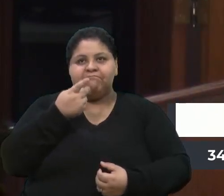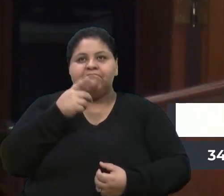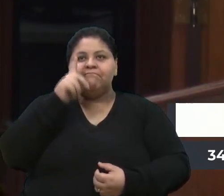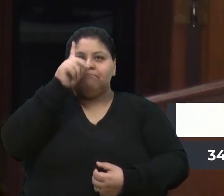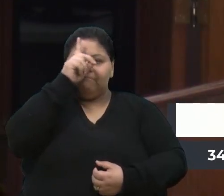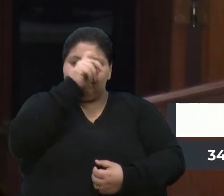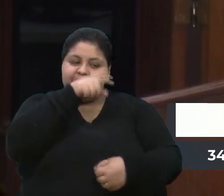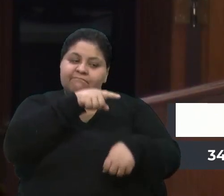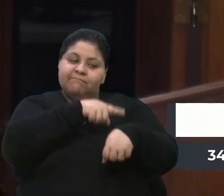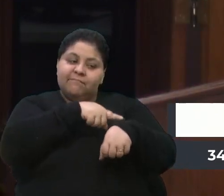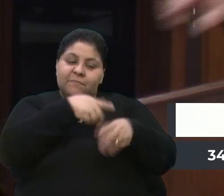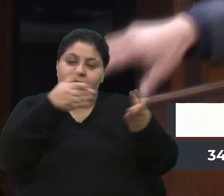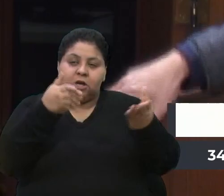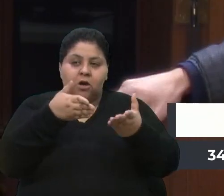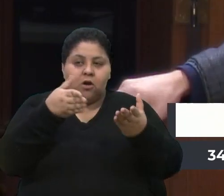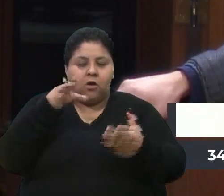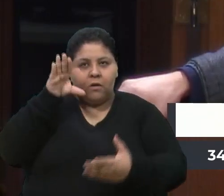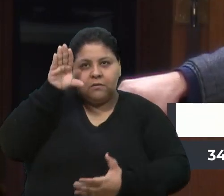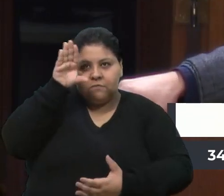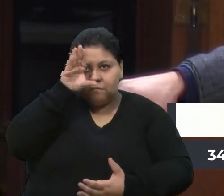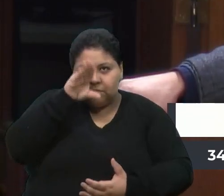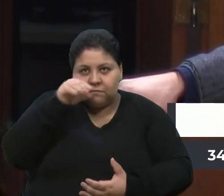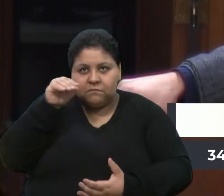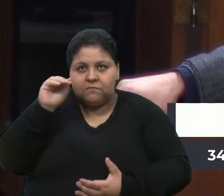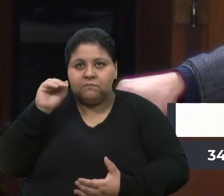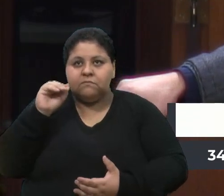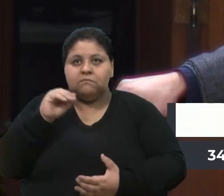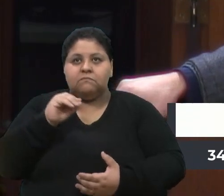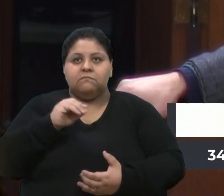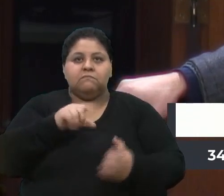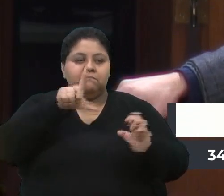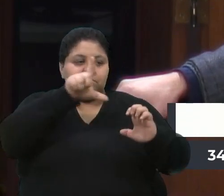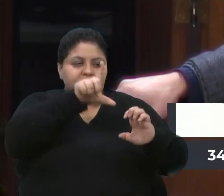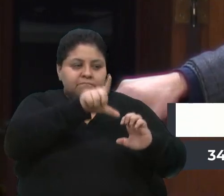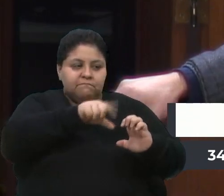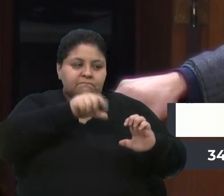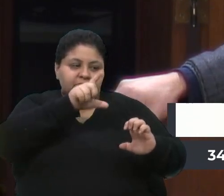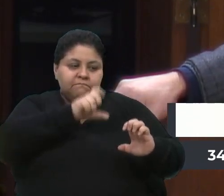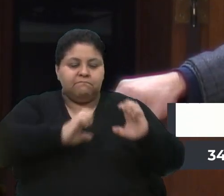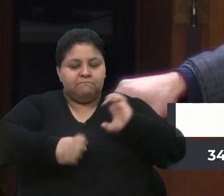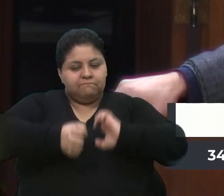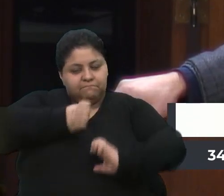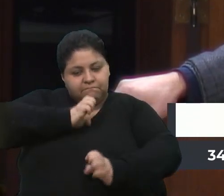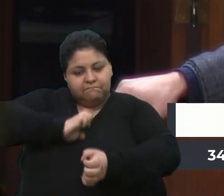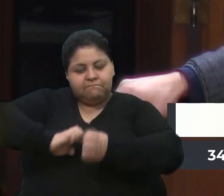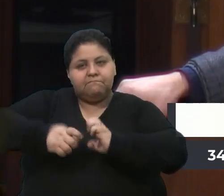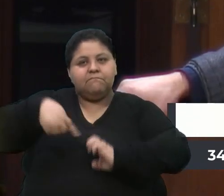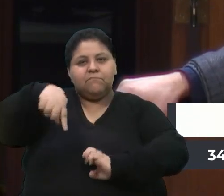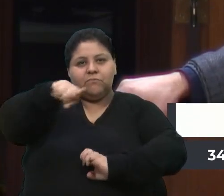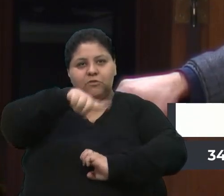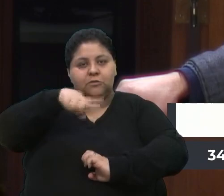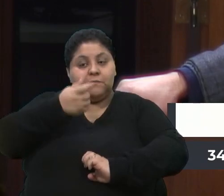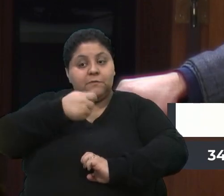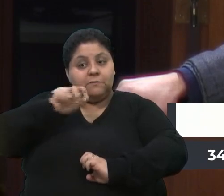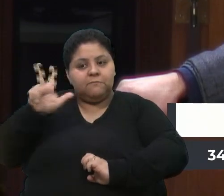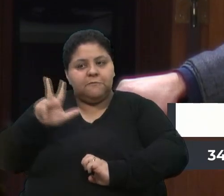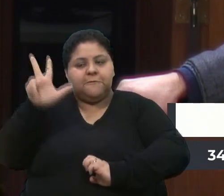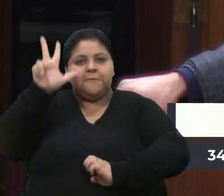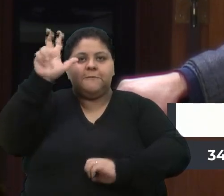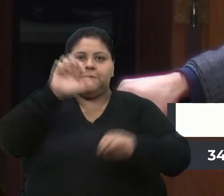podemos observar aí, empreendendo na nossa cidade, nós temos que valorizar as empresas,